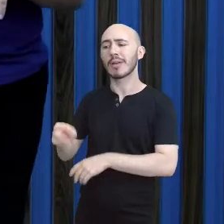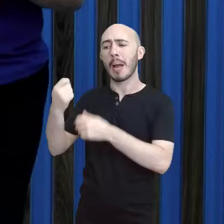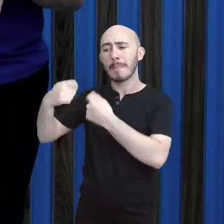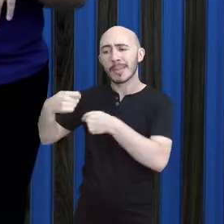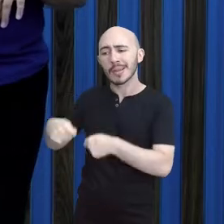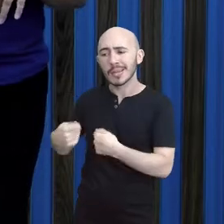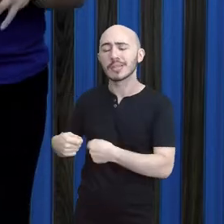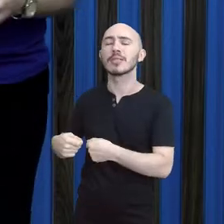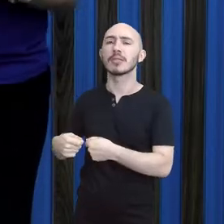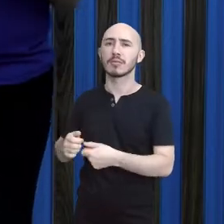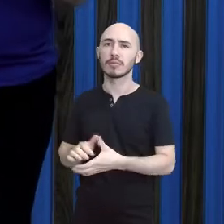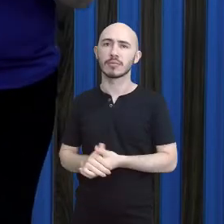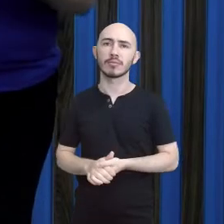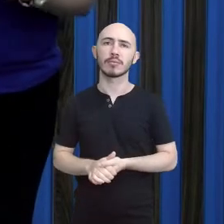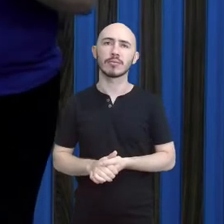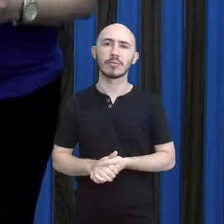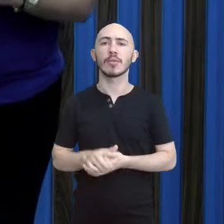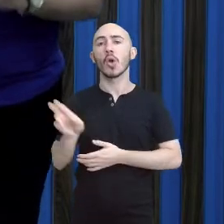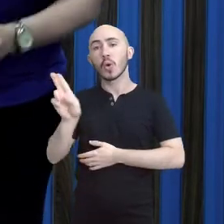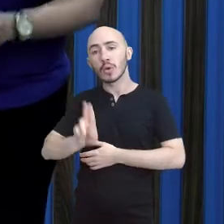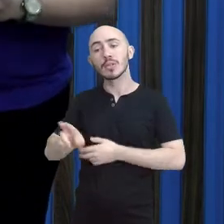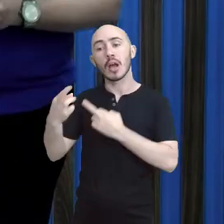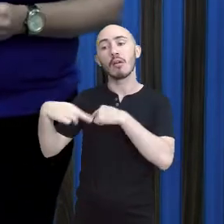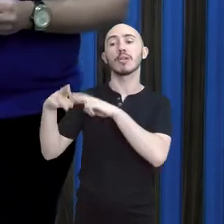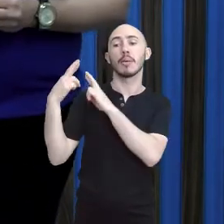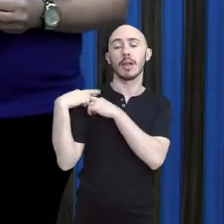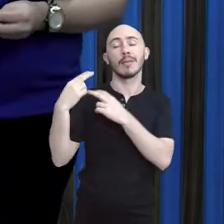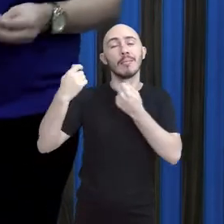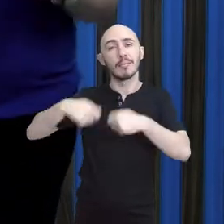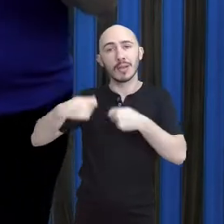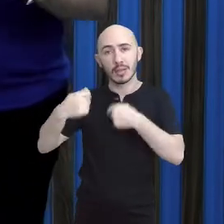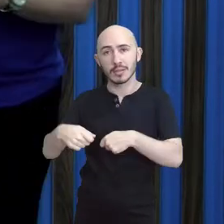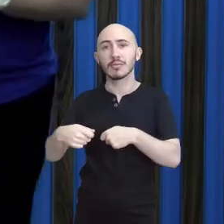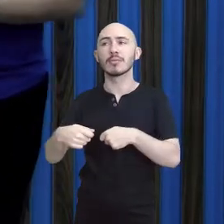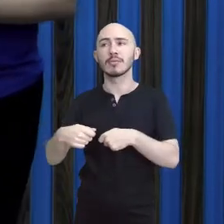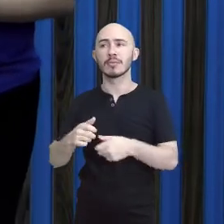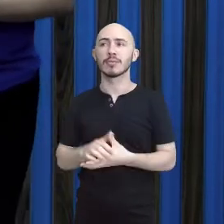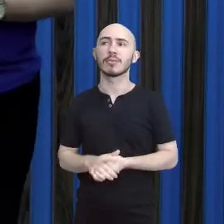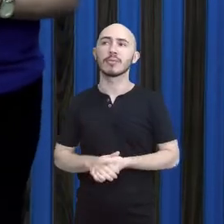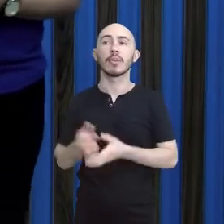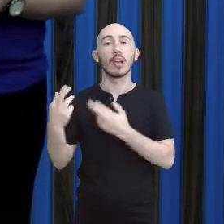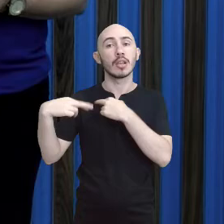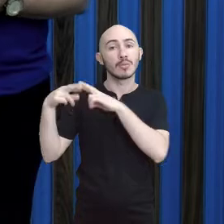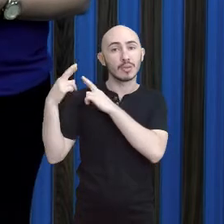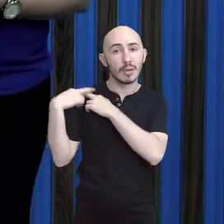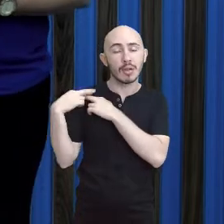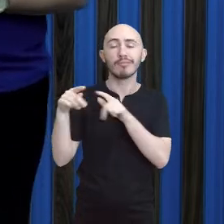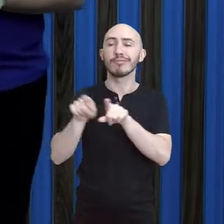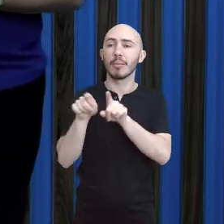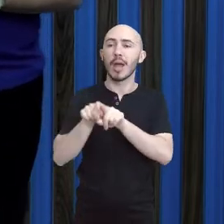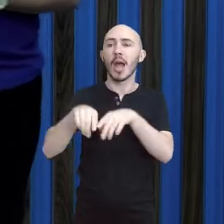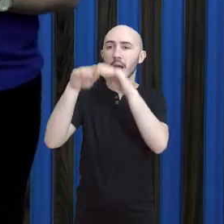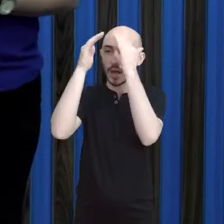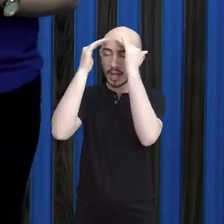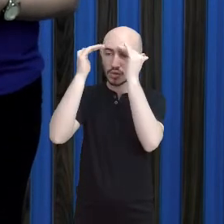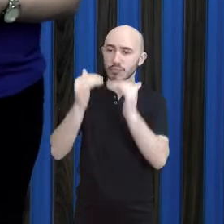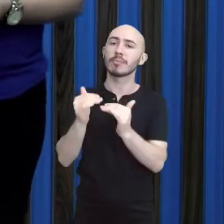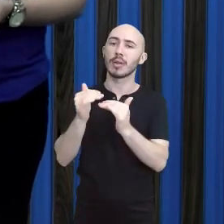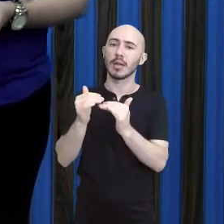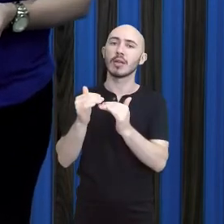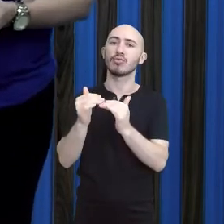precisa realmente utilizar com responsabilidade. Responsabilidade e respeito são